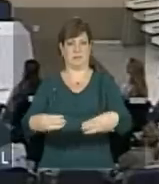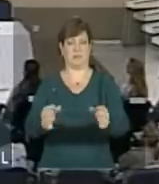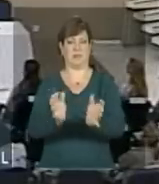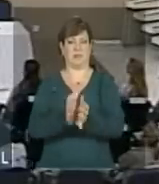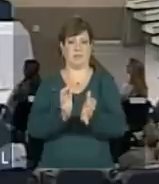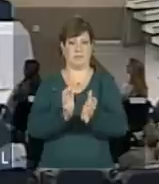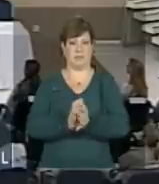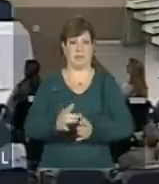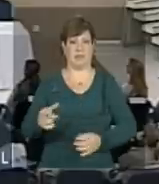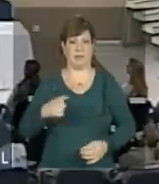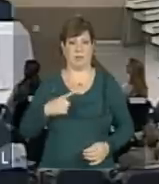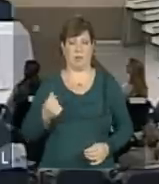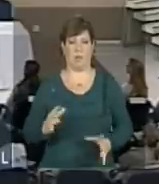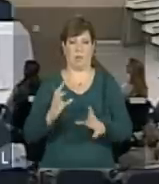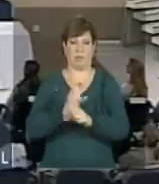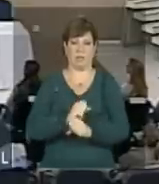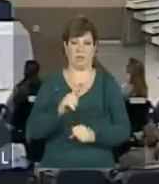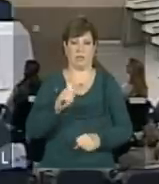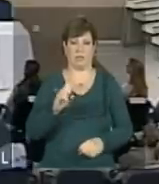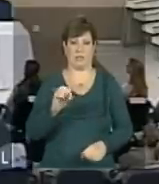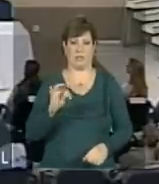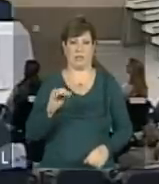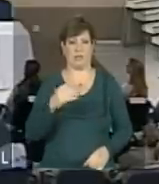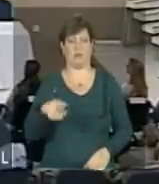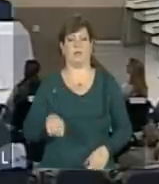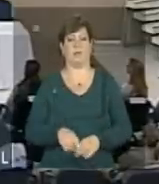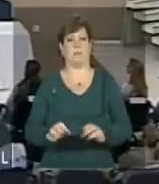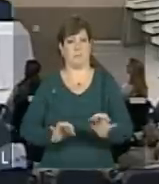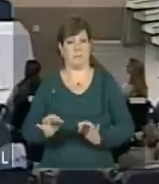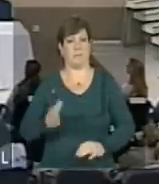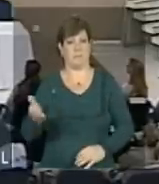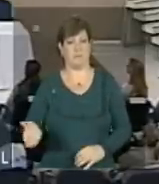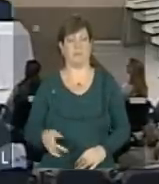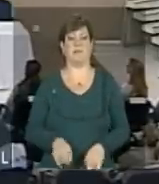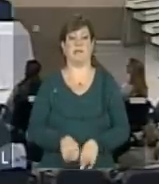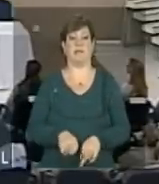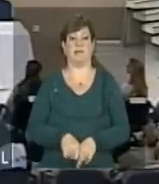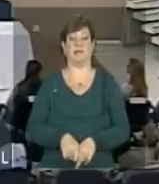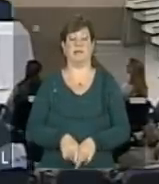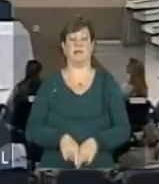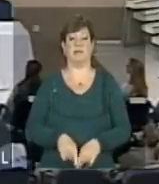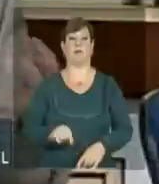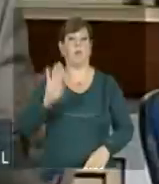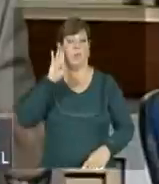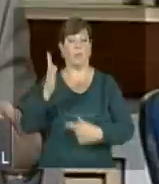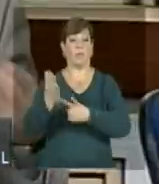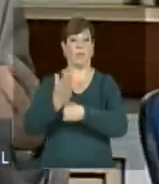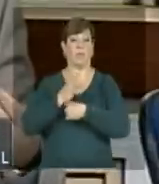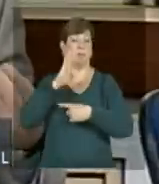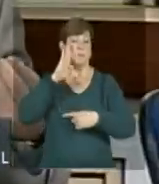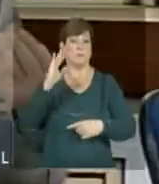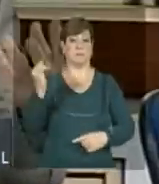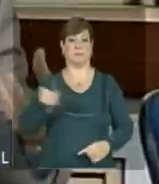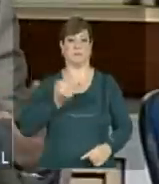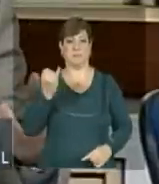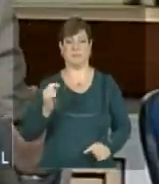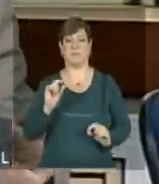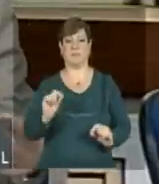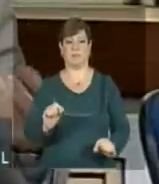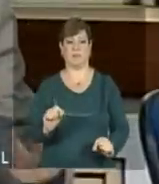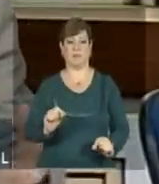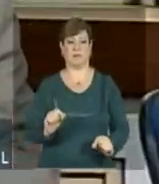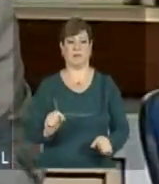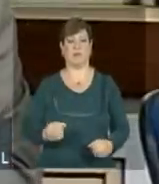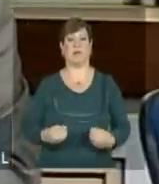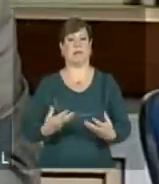faz parte, e o apoio mais fundamental ainda do ponto de vista de dar o gosto